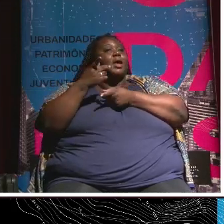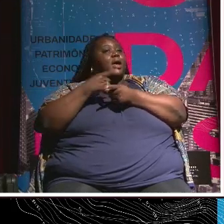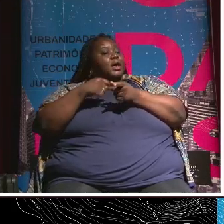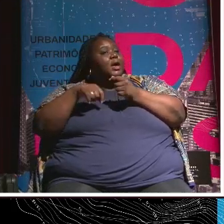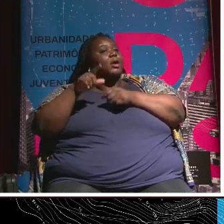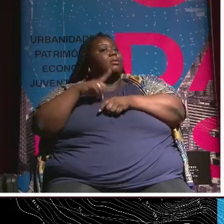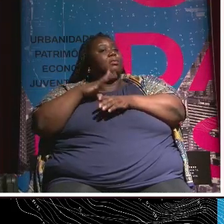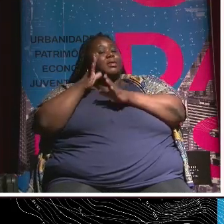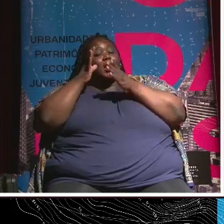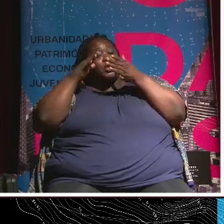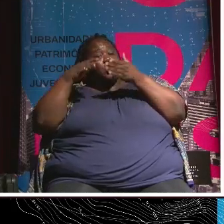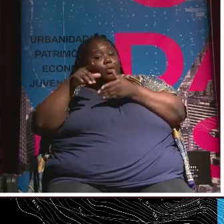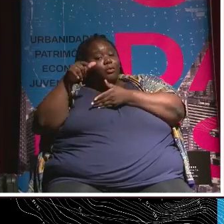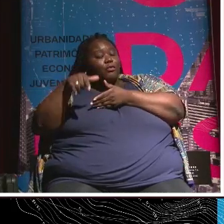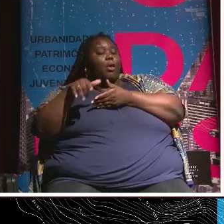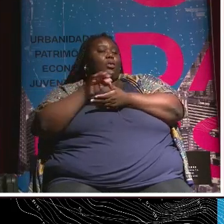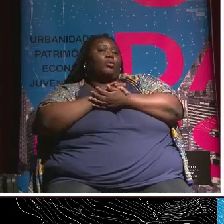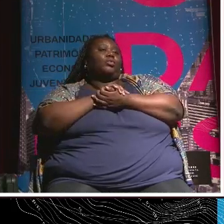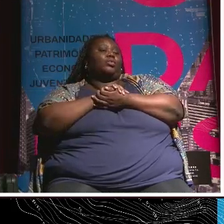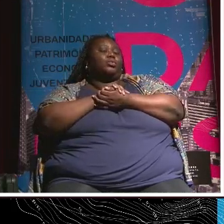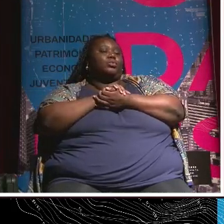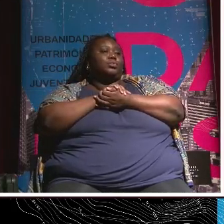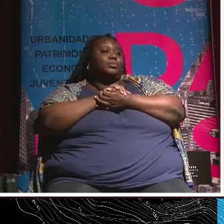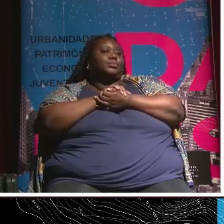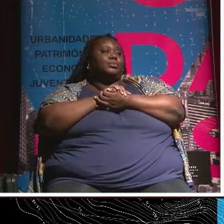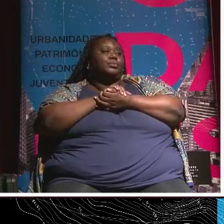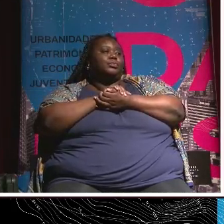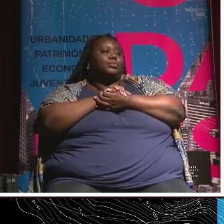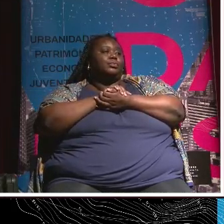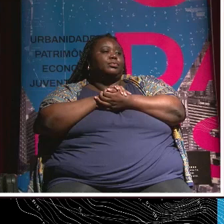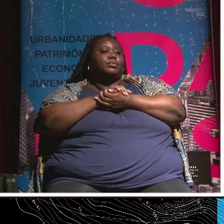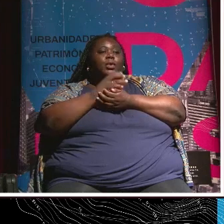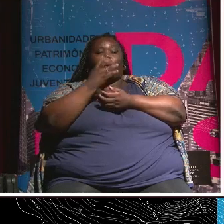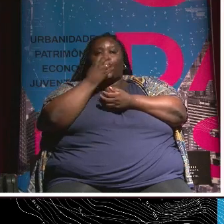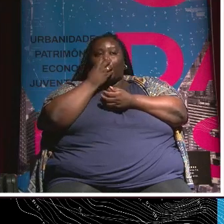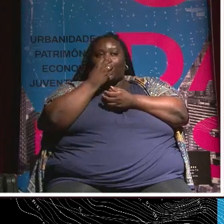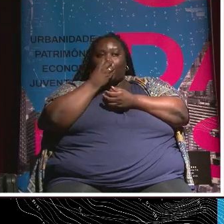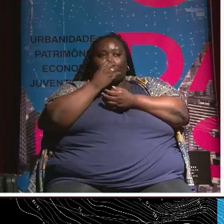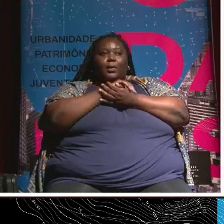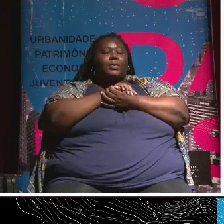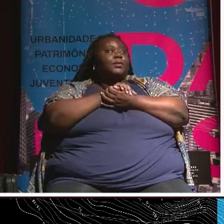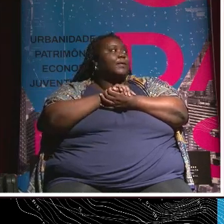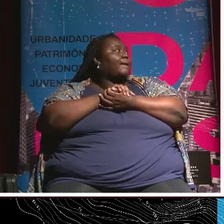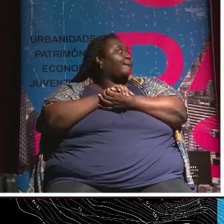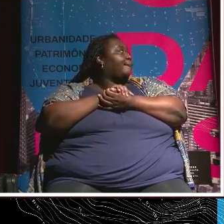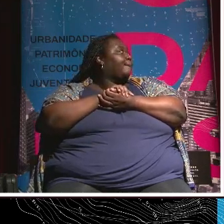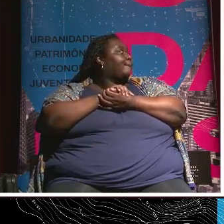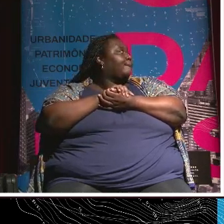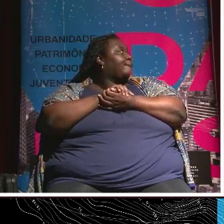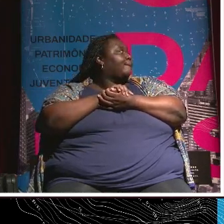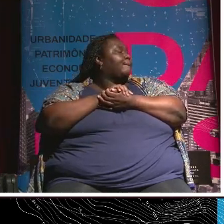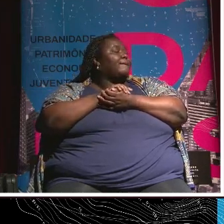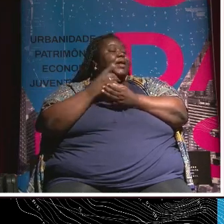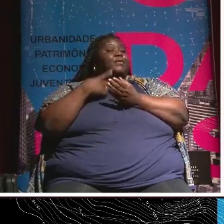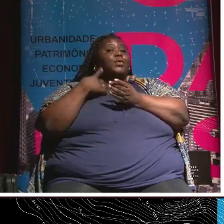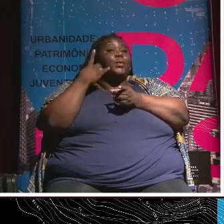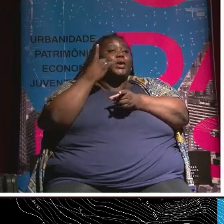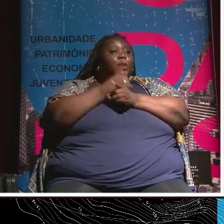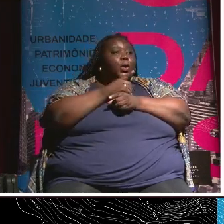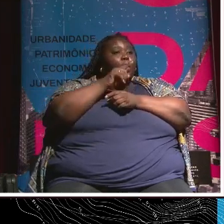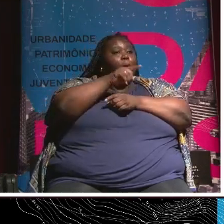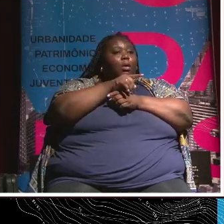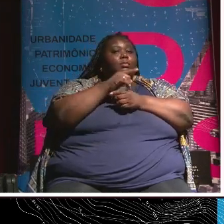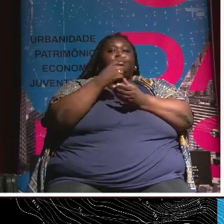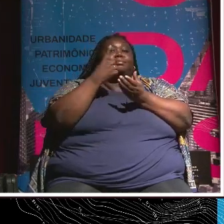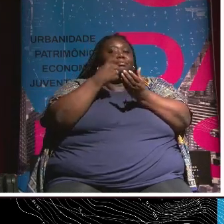está na centralidade disso. Um cachorro-quente do baile funk, do encontro das pessoas que